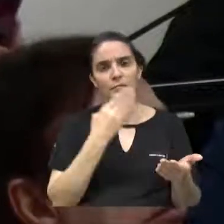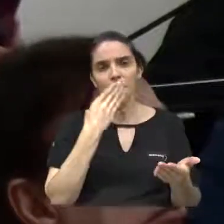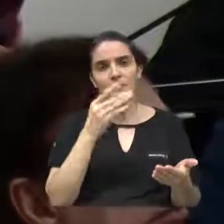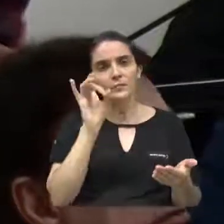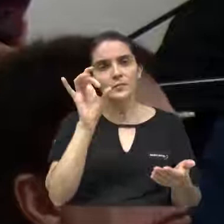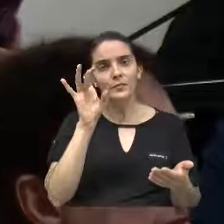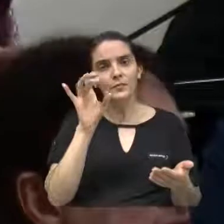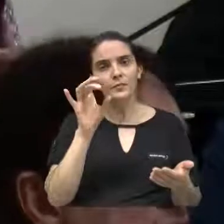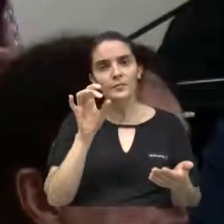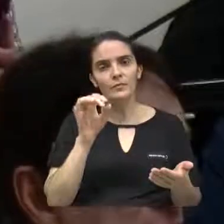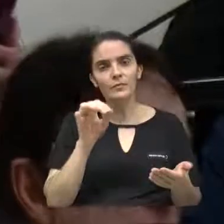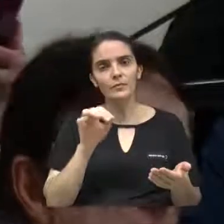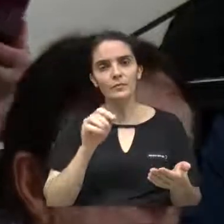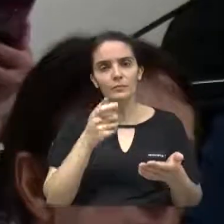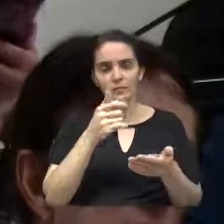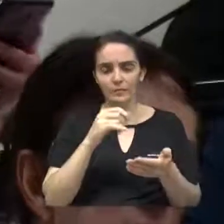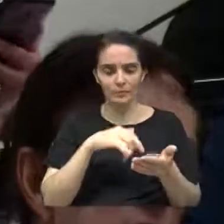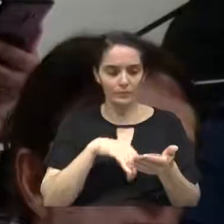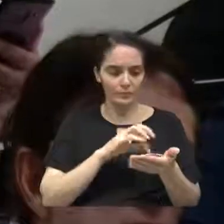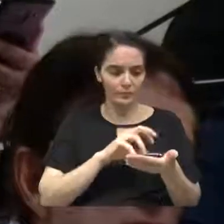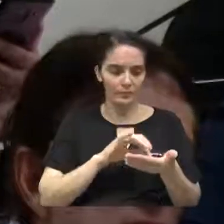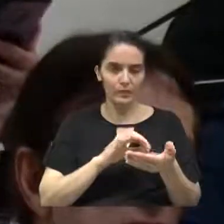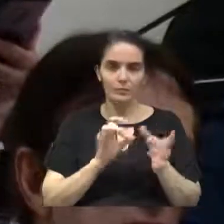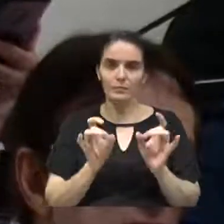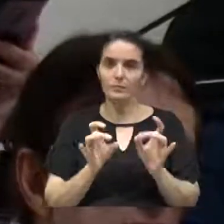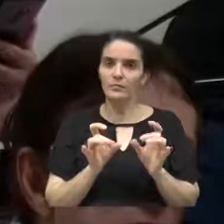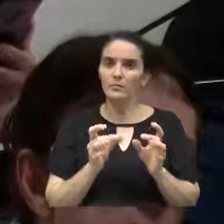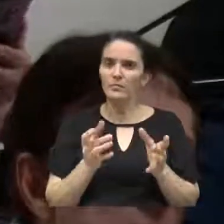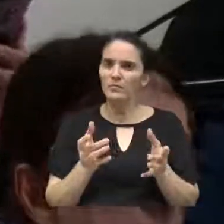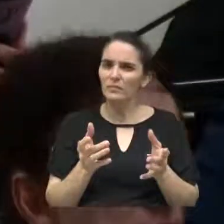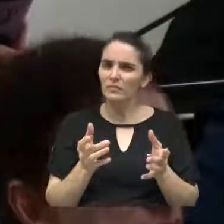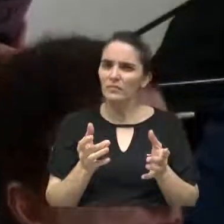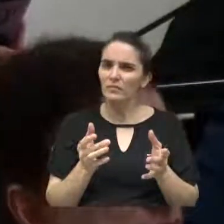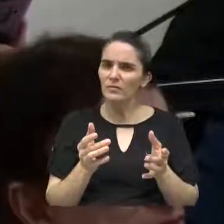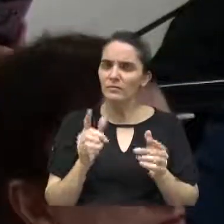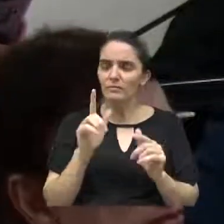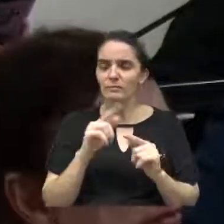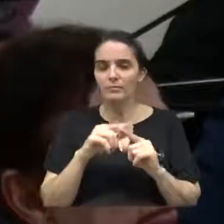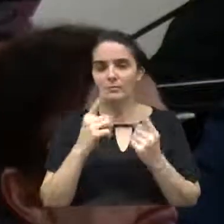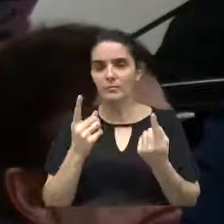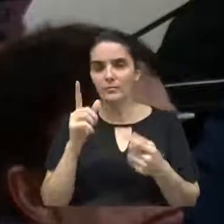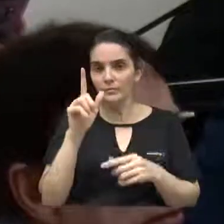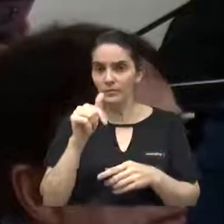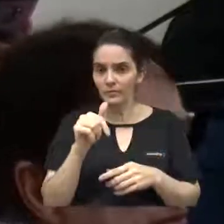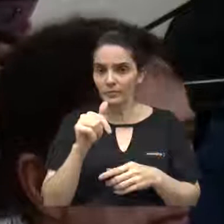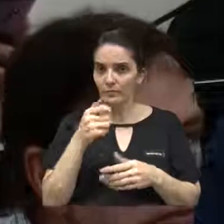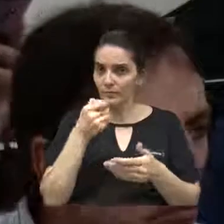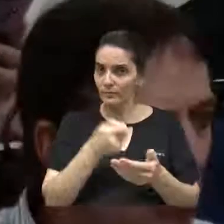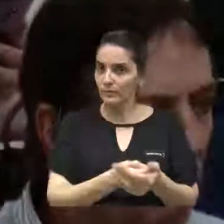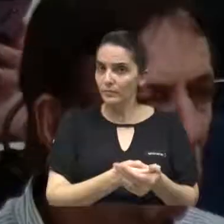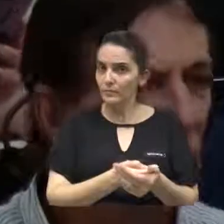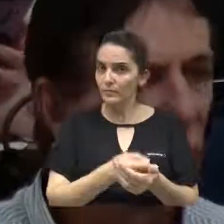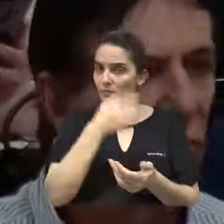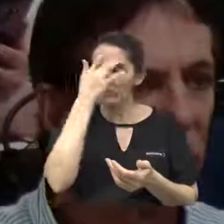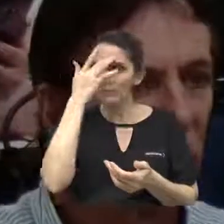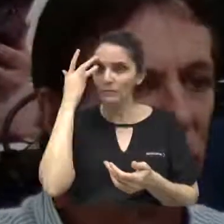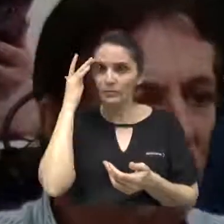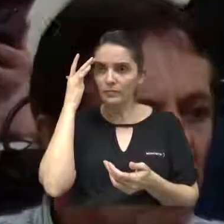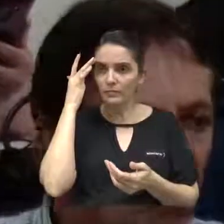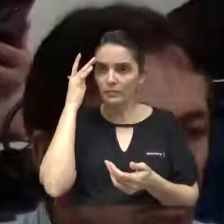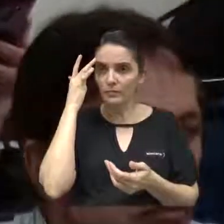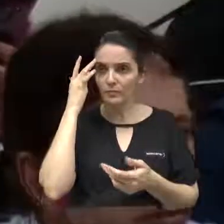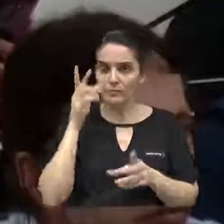você desbloquear e mandar ver, meu amigo. Só que depois, quando vem a fatura, é que a pessoa,